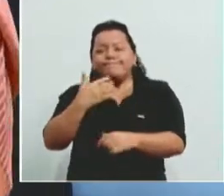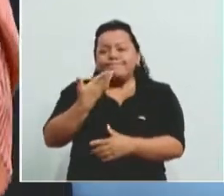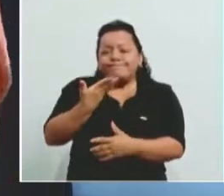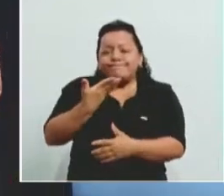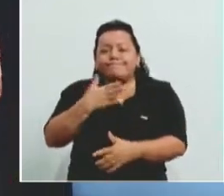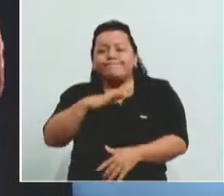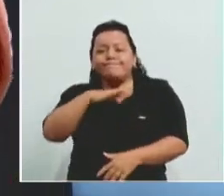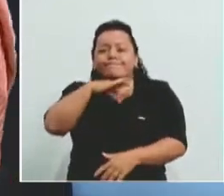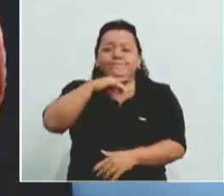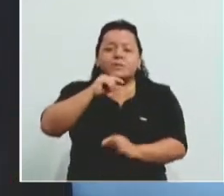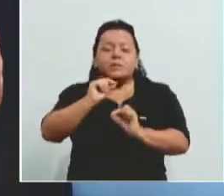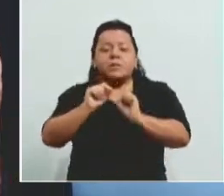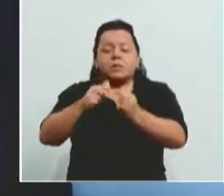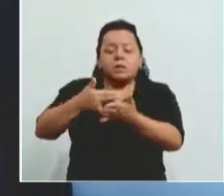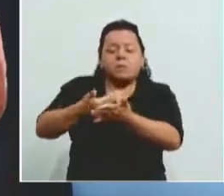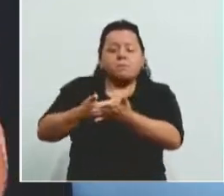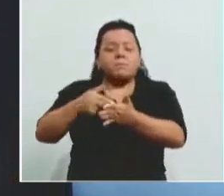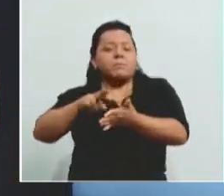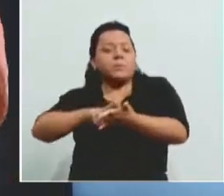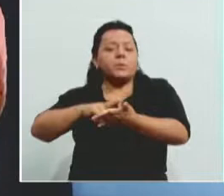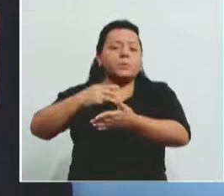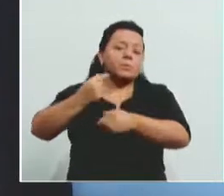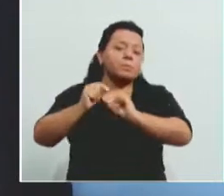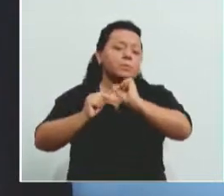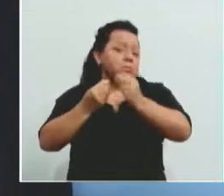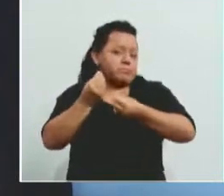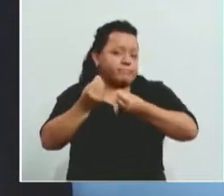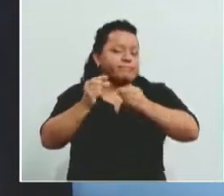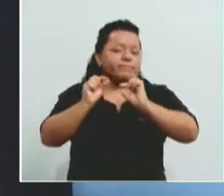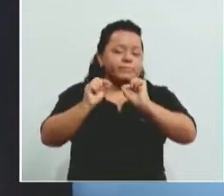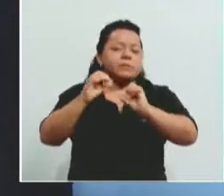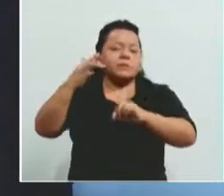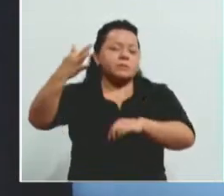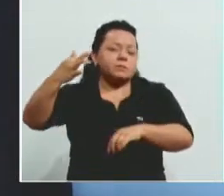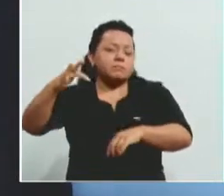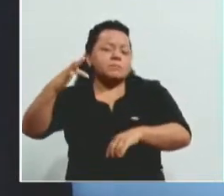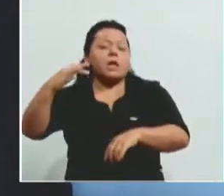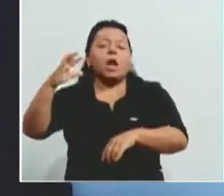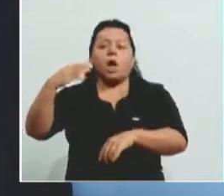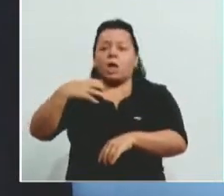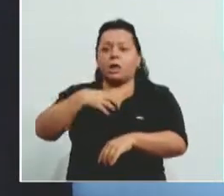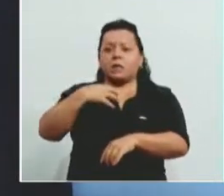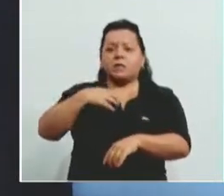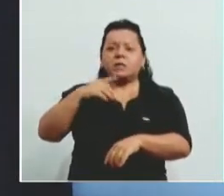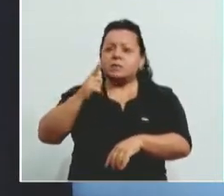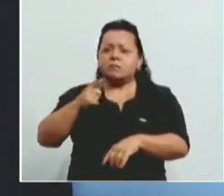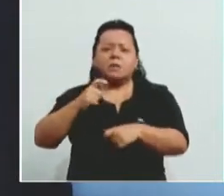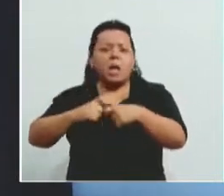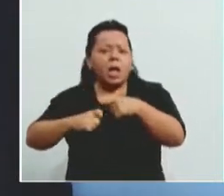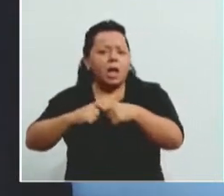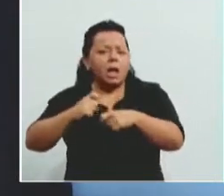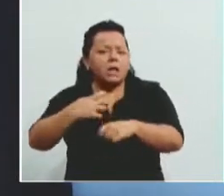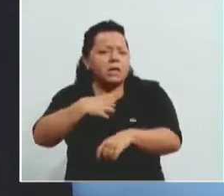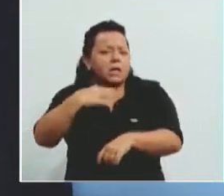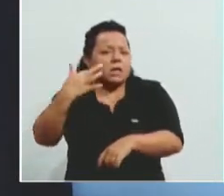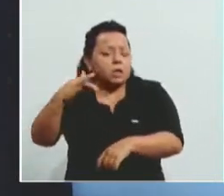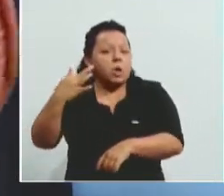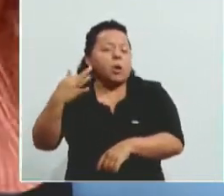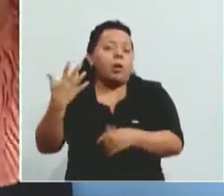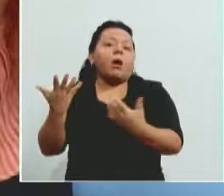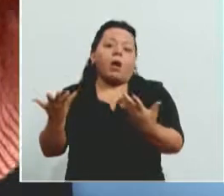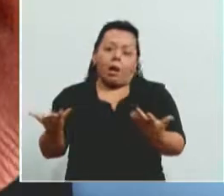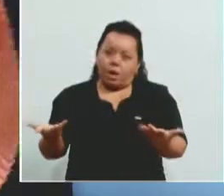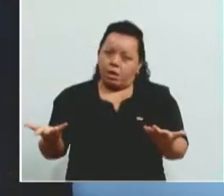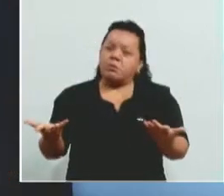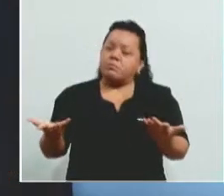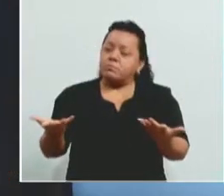situação, na posição, mas tem a dor, assim, toda vez que vai ter relação tem dor, toda vez que vai ter relação tem dor. Aí é uma coisa da